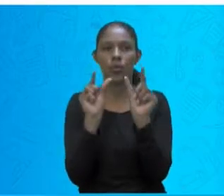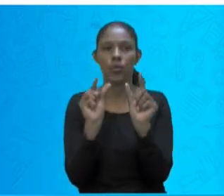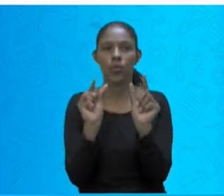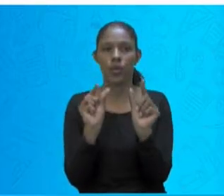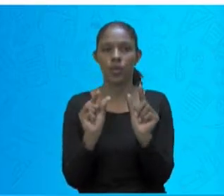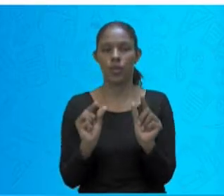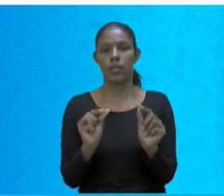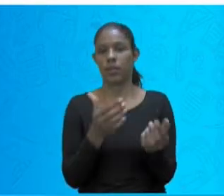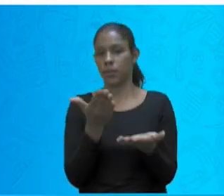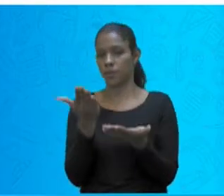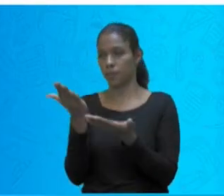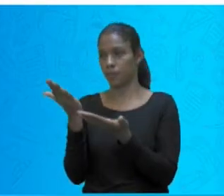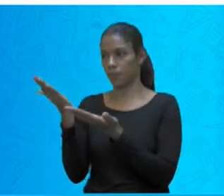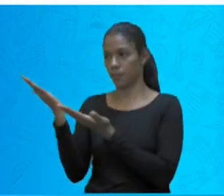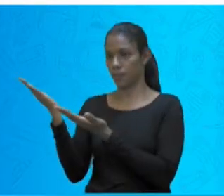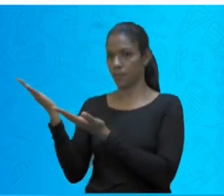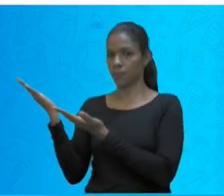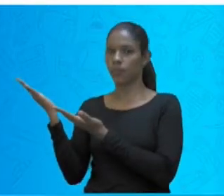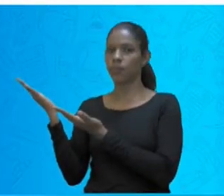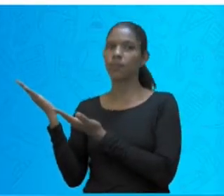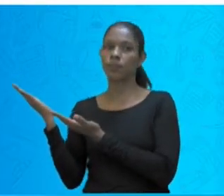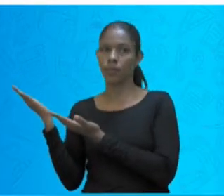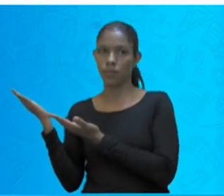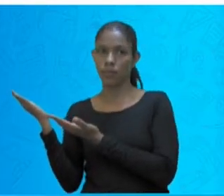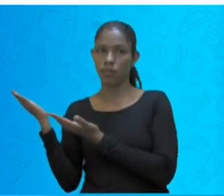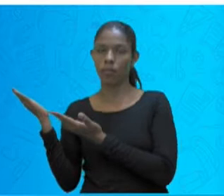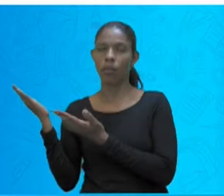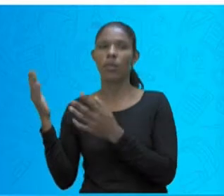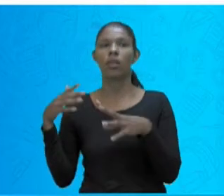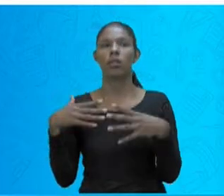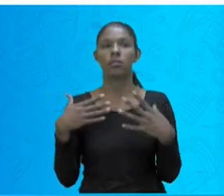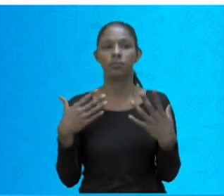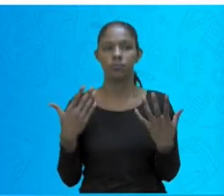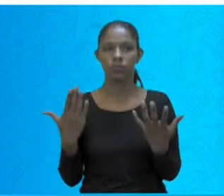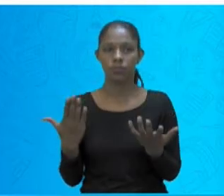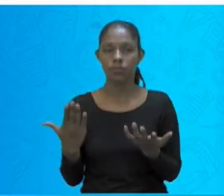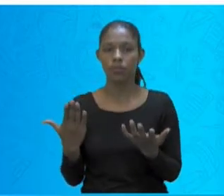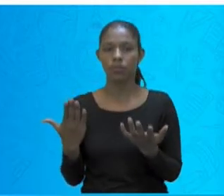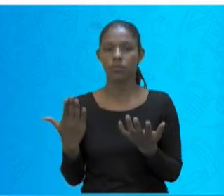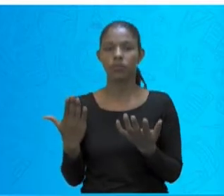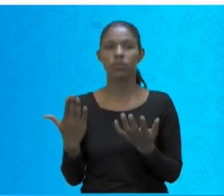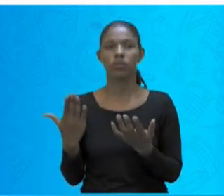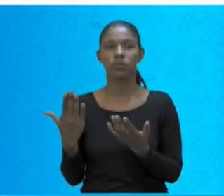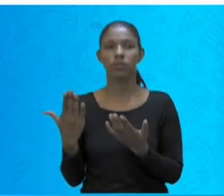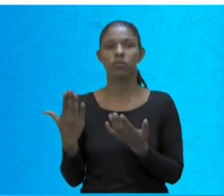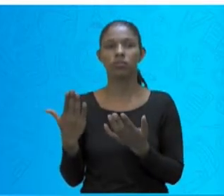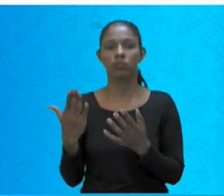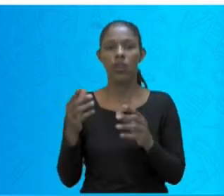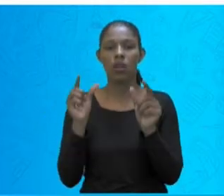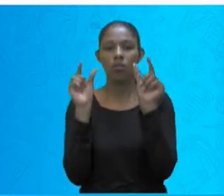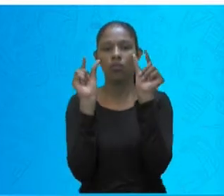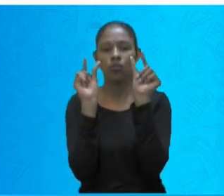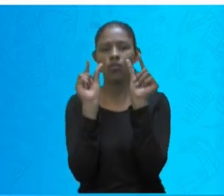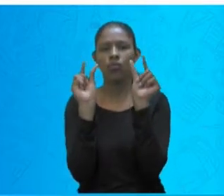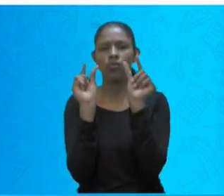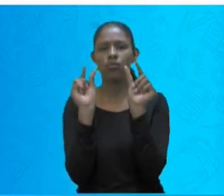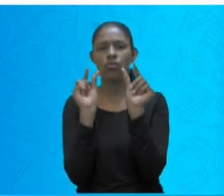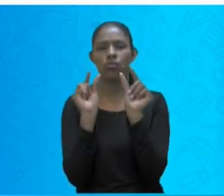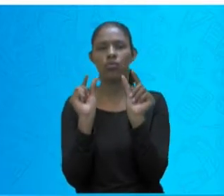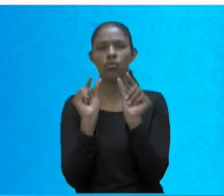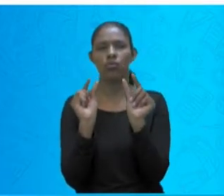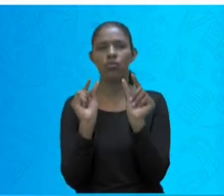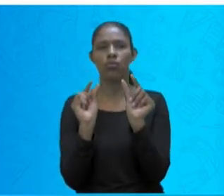16. 16 dividido por 2, eu tenho 8. 8 dividido por 2, eu tenho